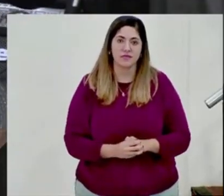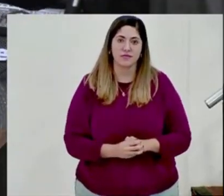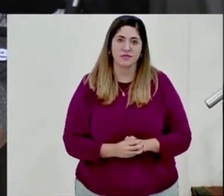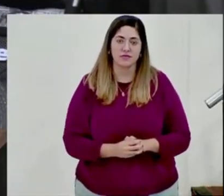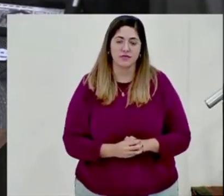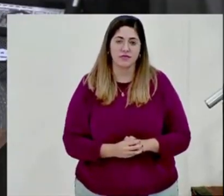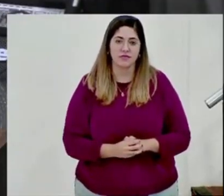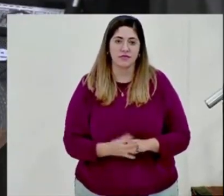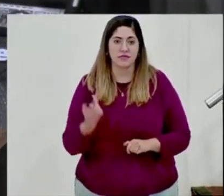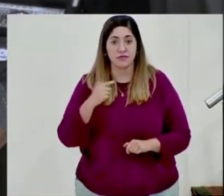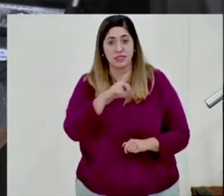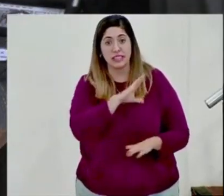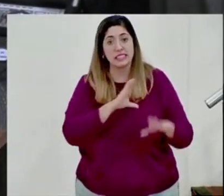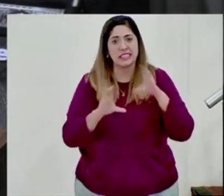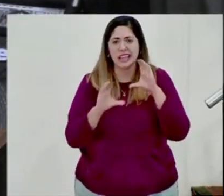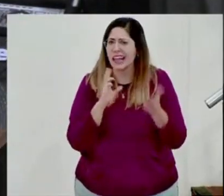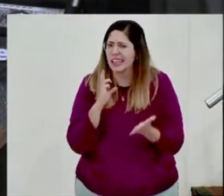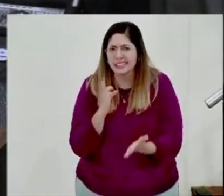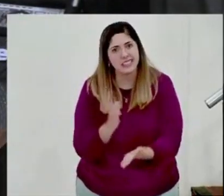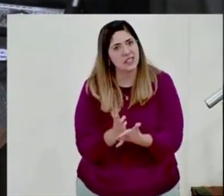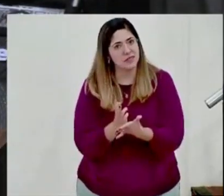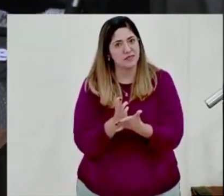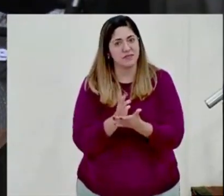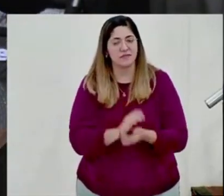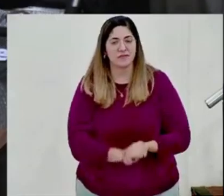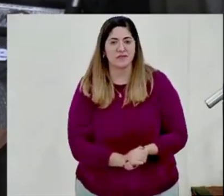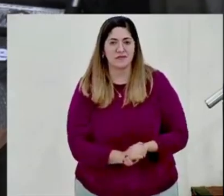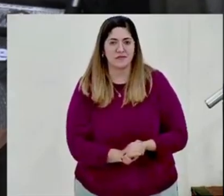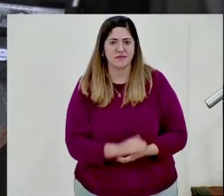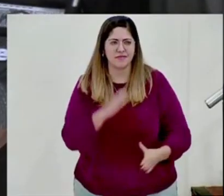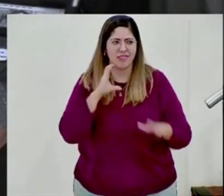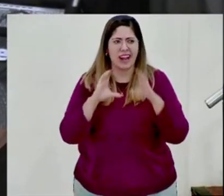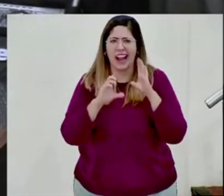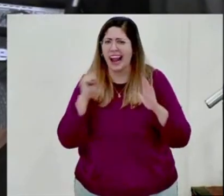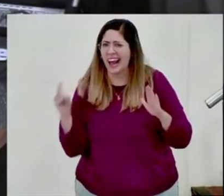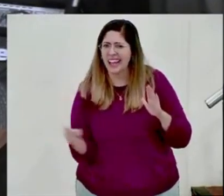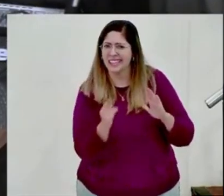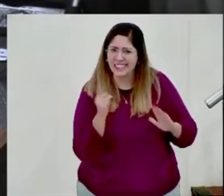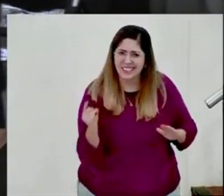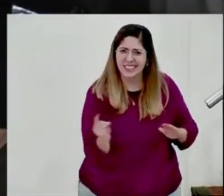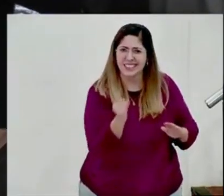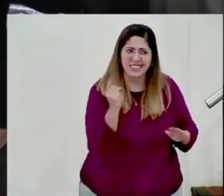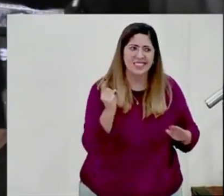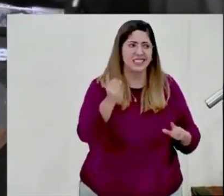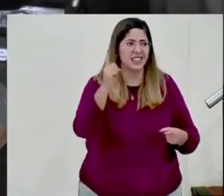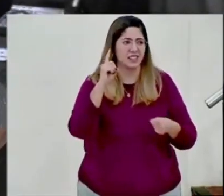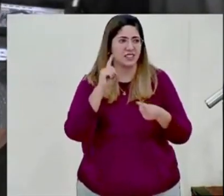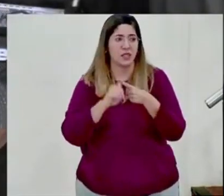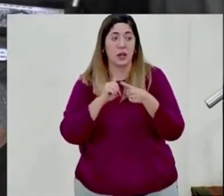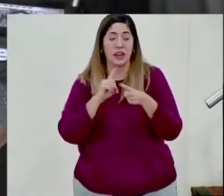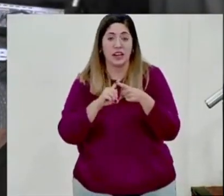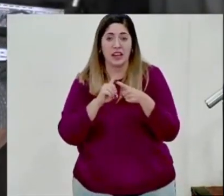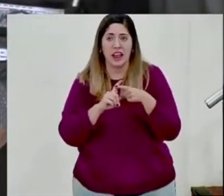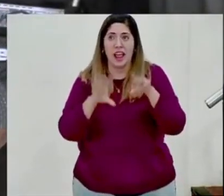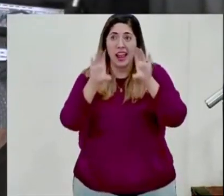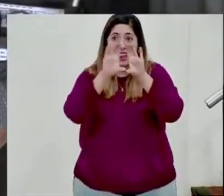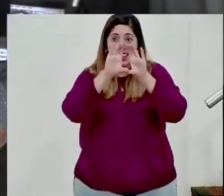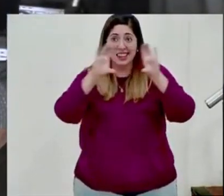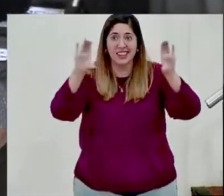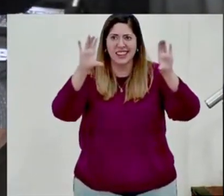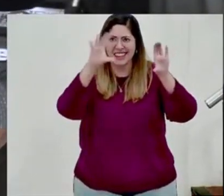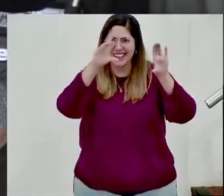refúgio. E nós vamos cantar isso para sempre, queridos. Nós vamos cantar isso por toda a eternidade. Por quê? Porque o Deus